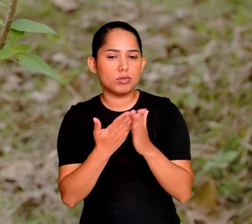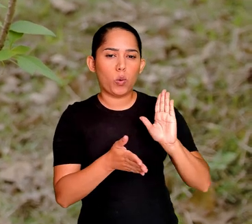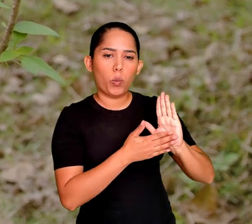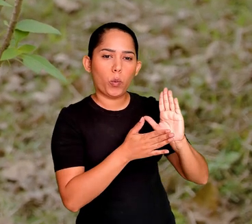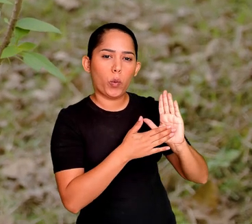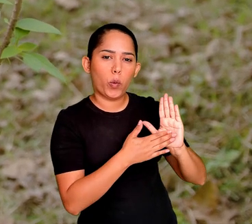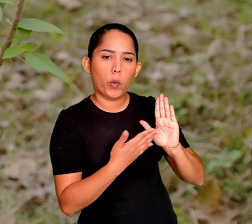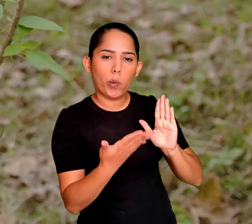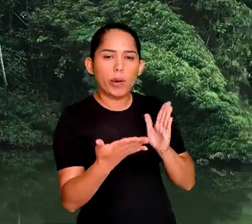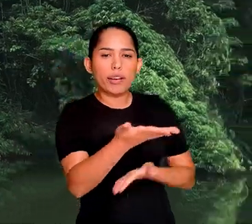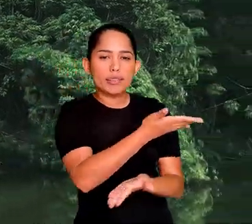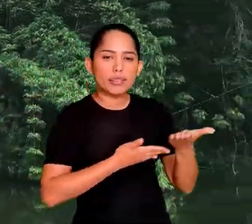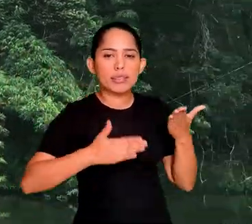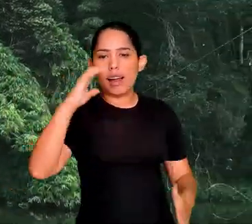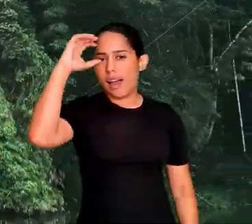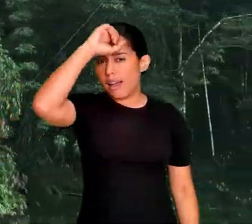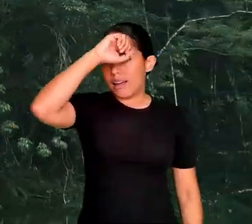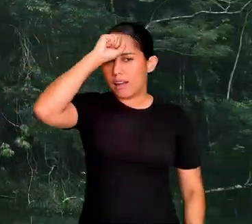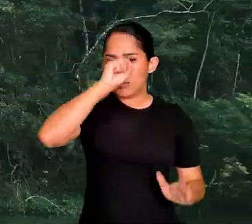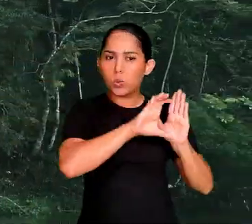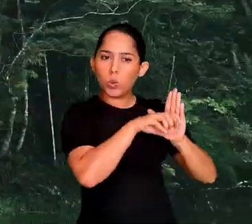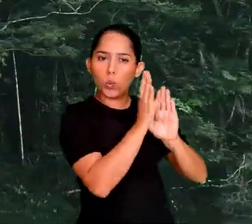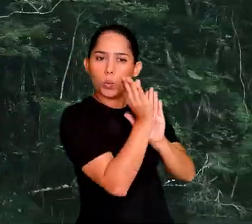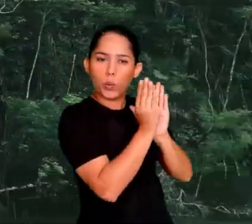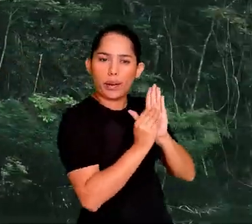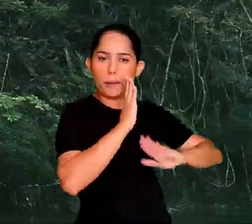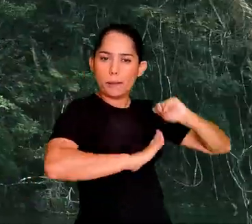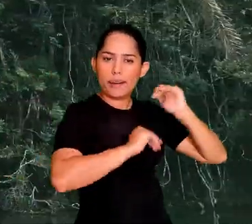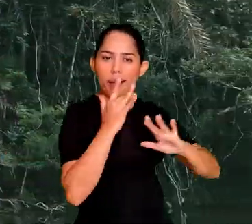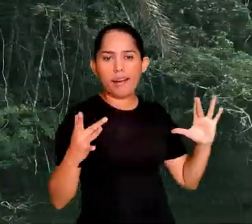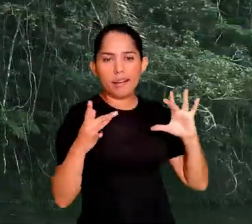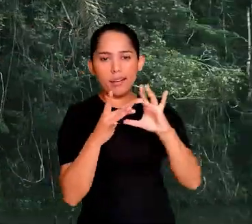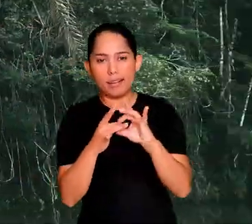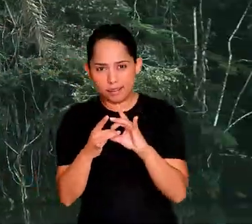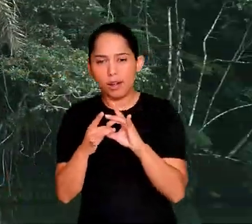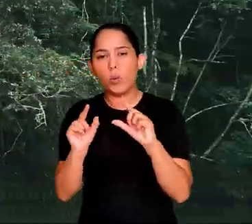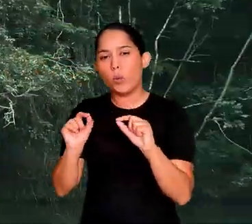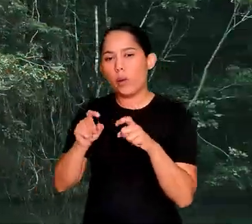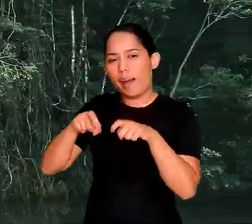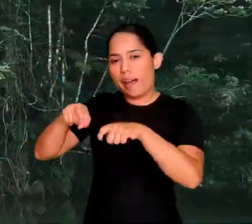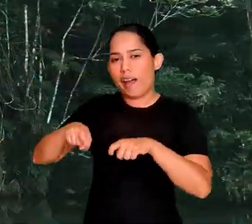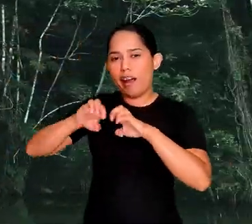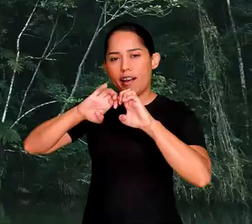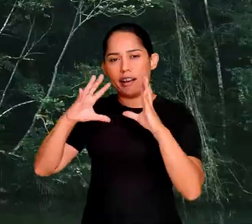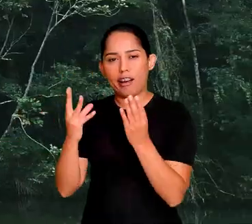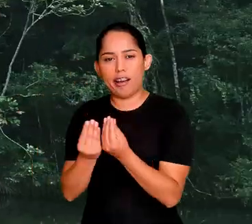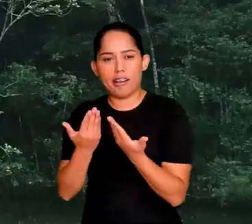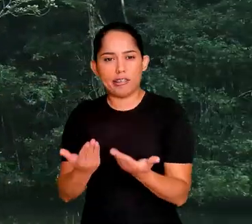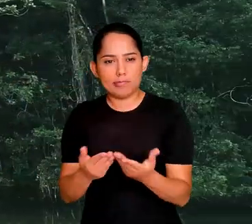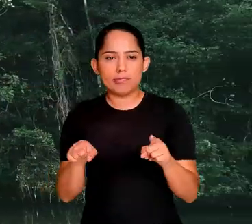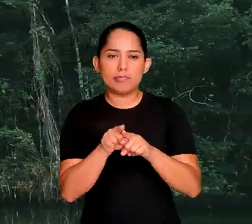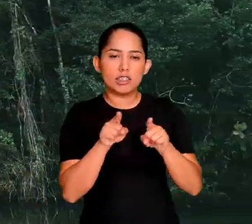propõe uma escola de trocas e aprendizagens de conceitos, práticas ligadas à agroecologia, à